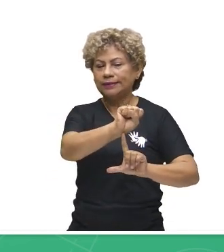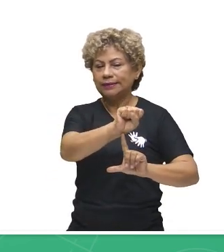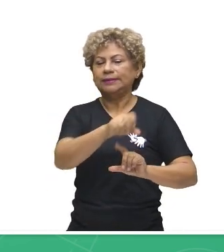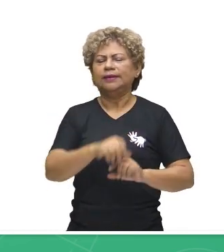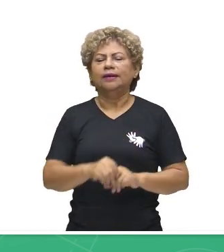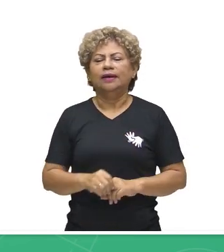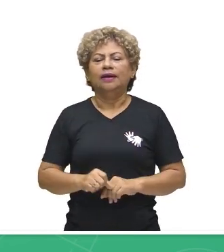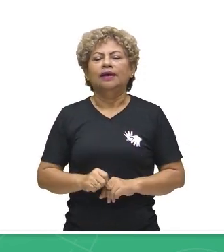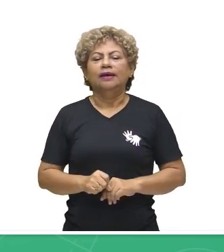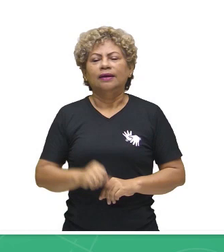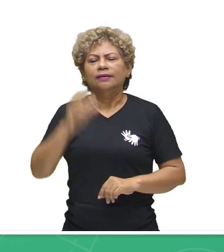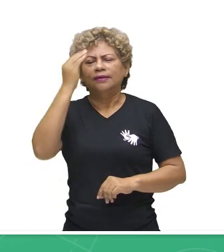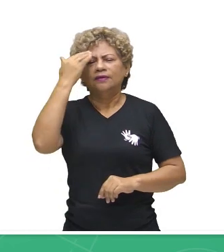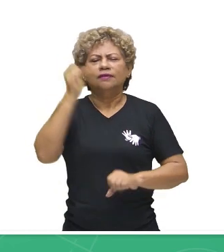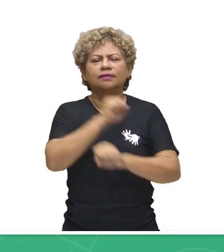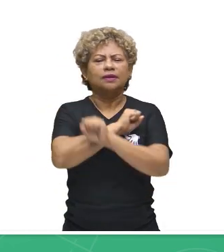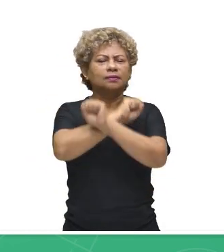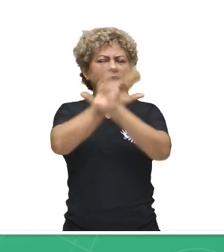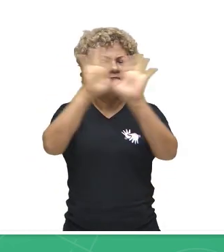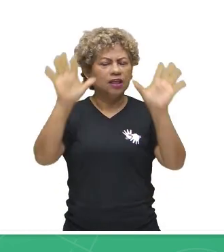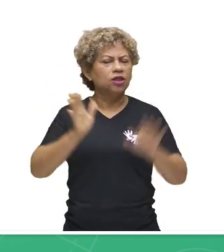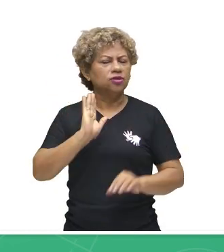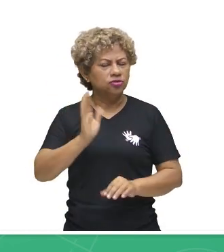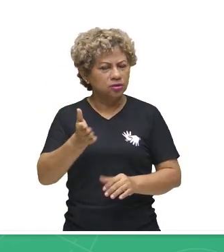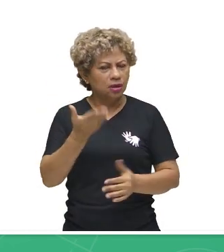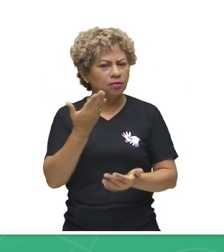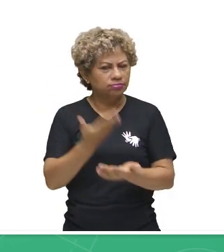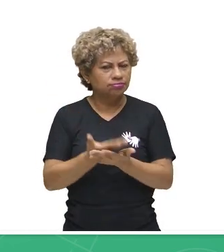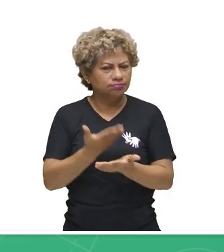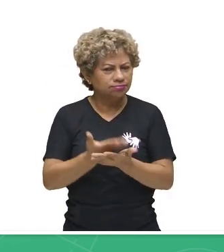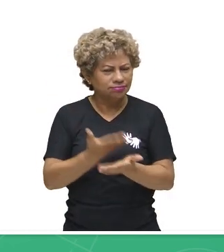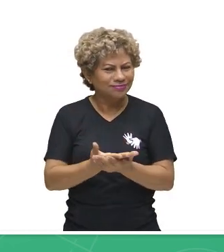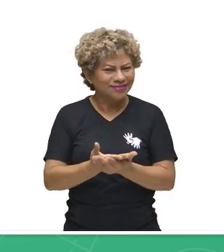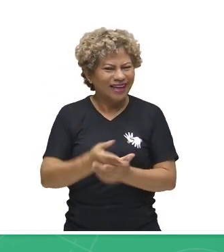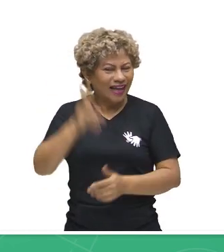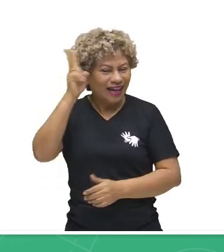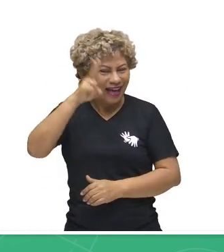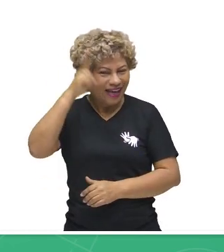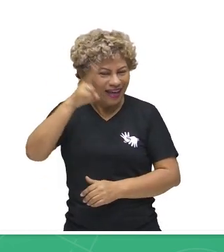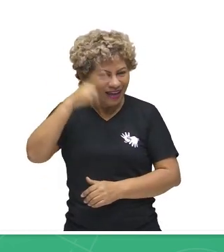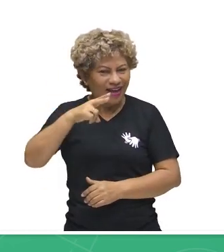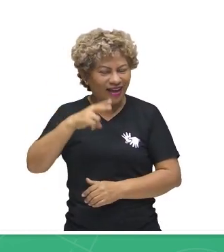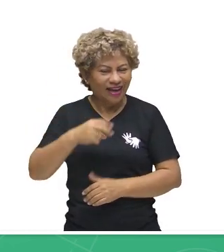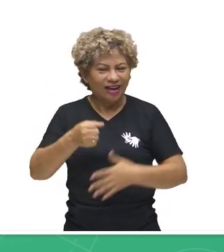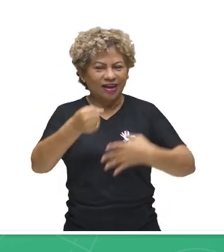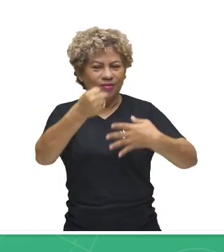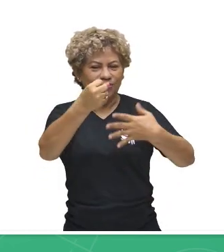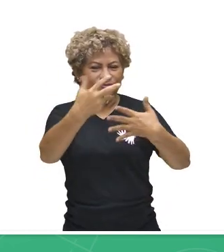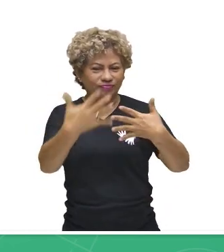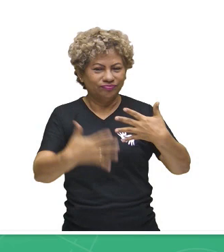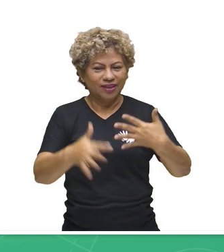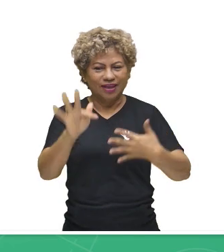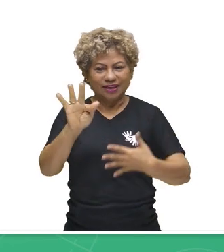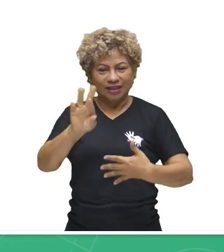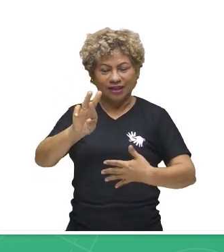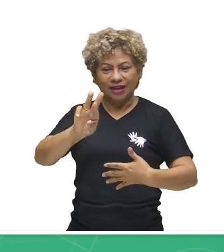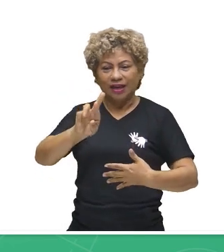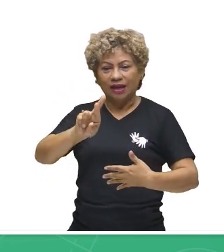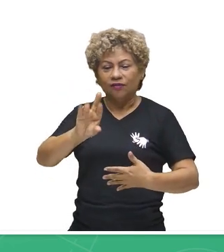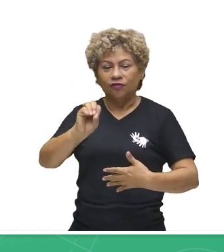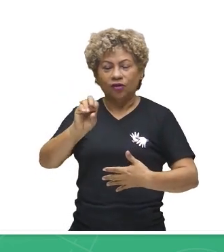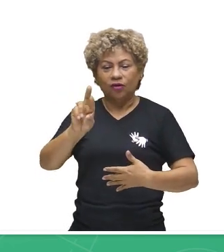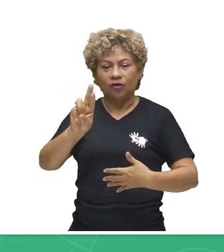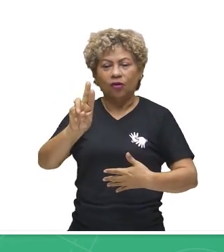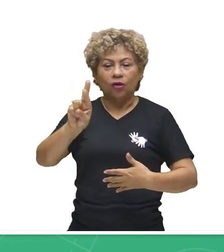nós estudamos a equação do sorvete. Lembram? O espaço vai ser